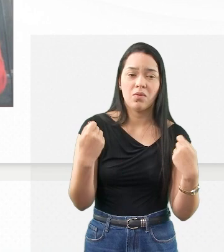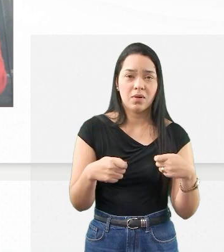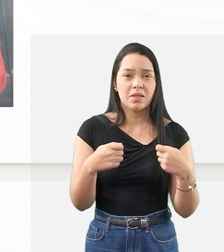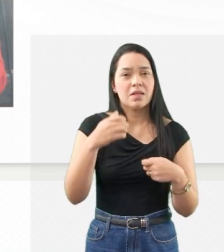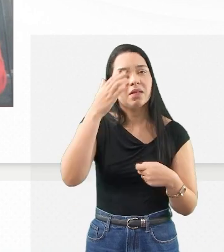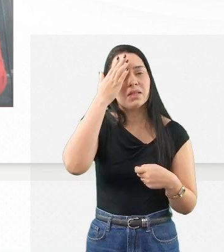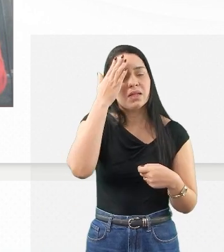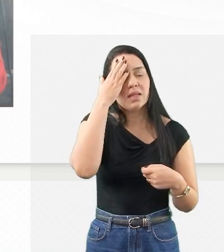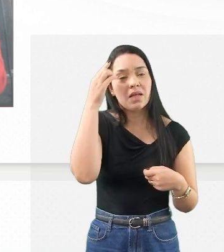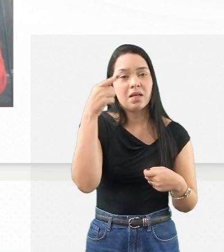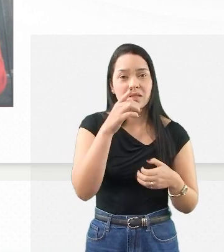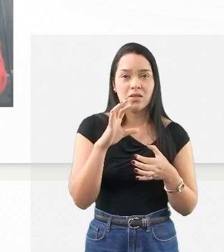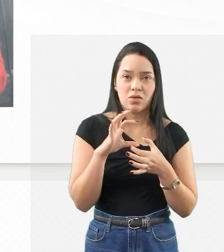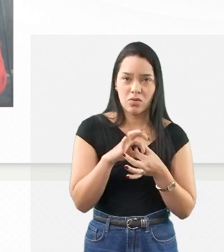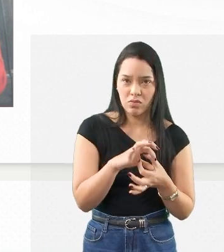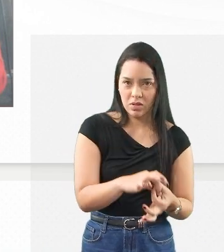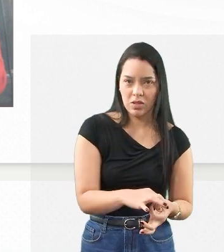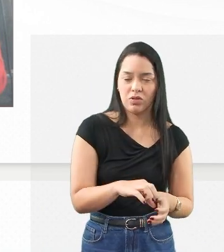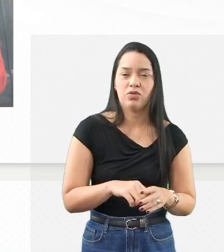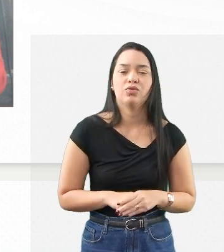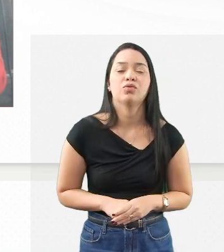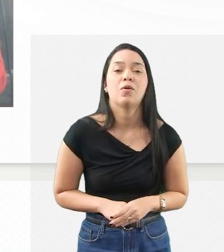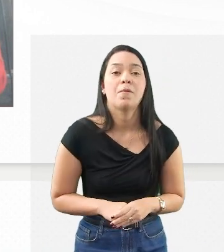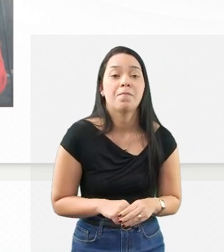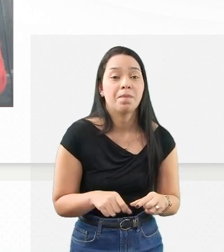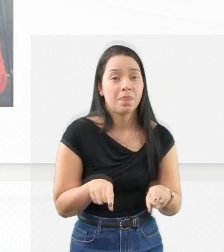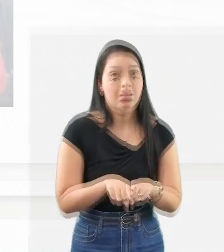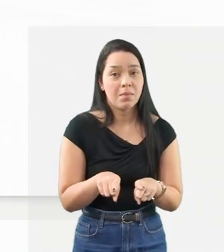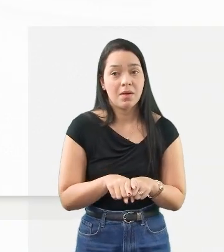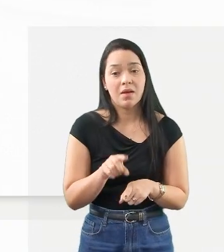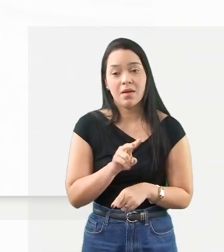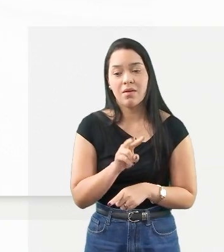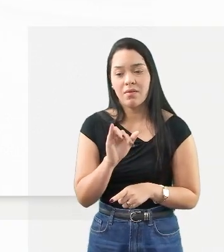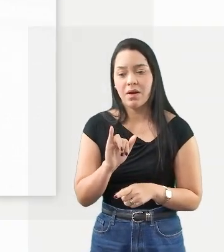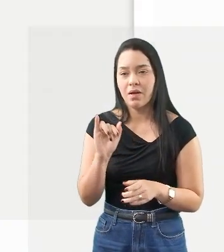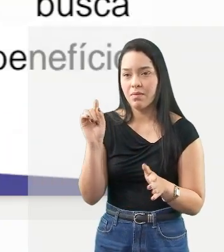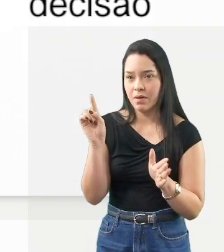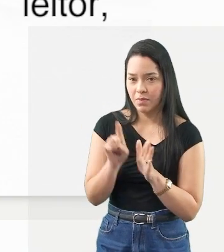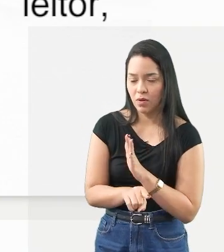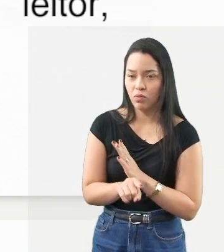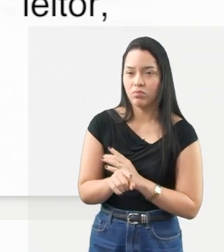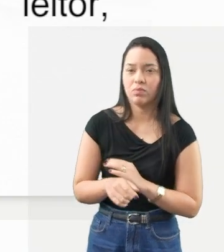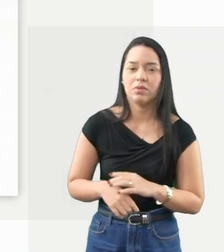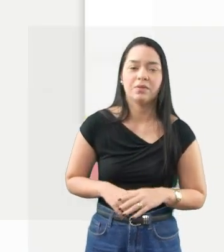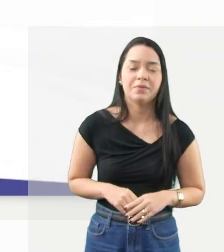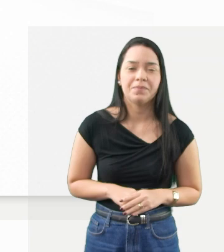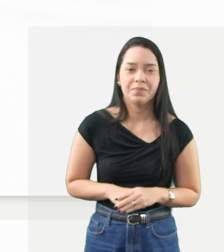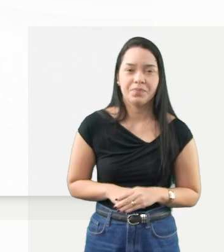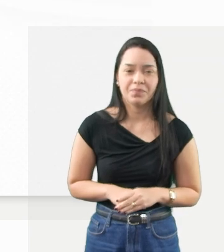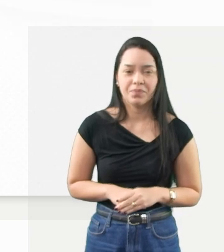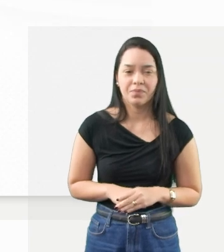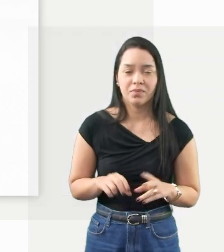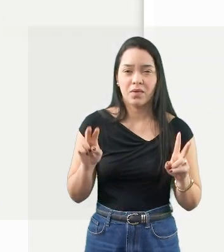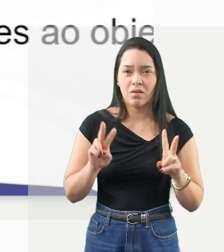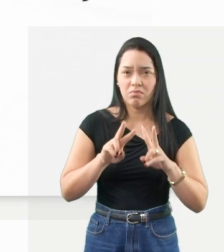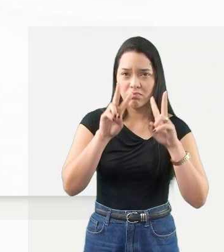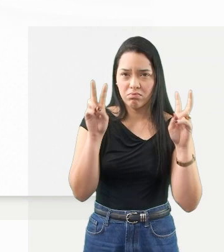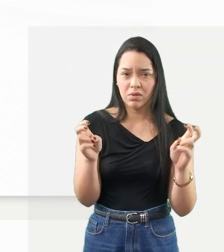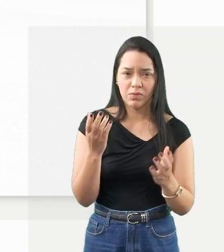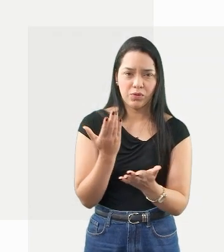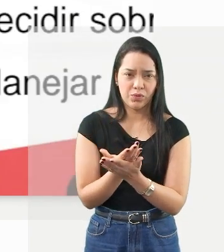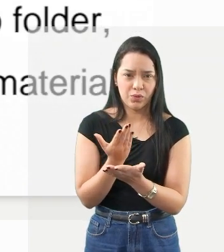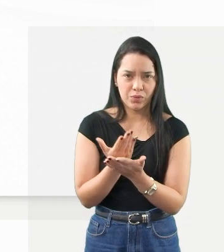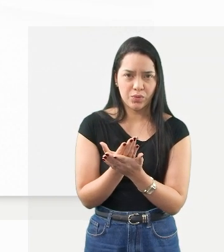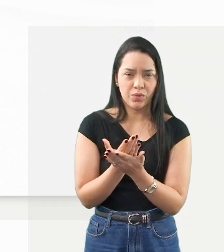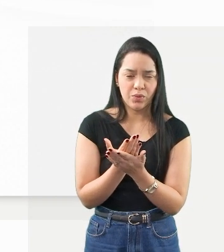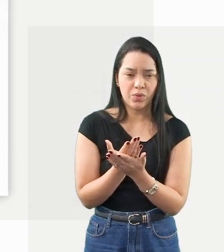entender esse contexto. Levando em consideração isso, a gente vai para a questão e verificar, né? Um pouco sobre o que a gente estudou sobre